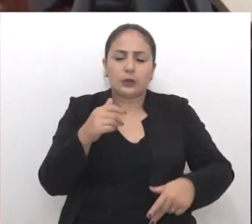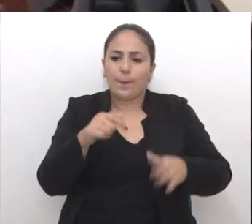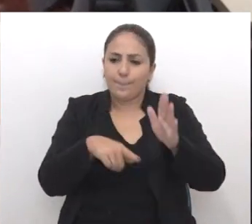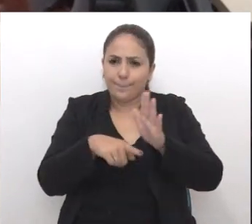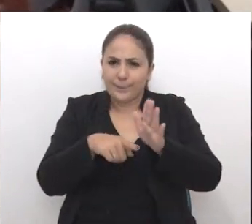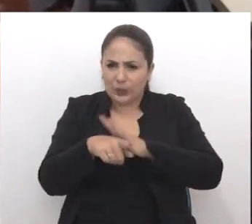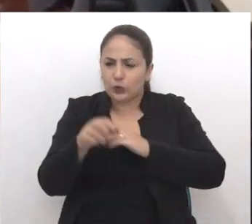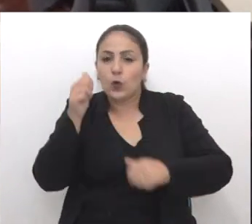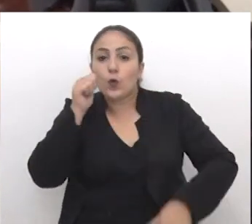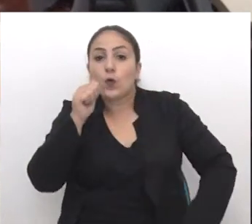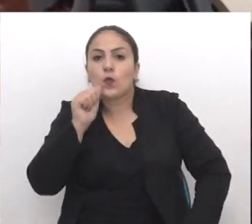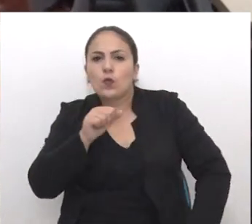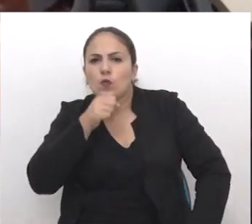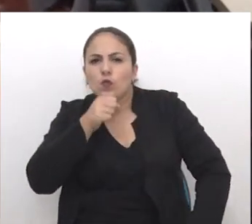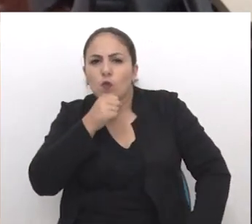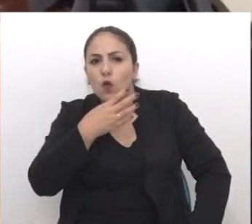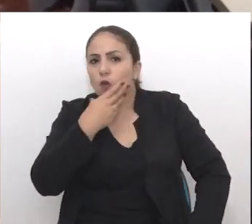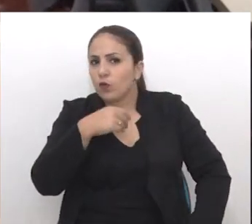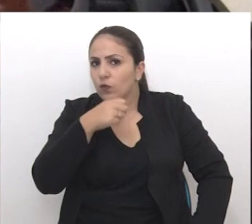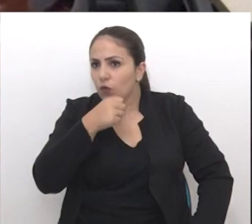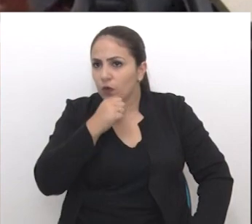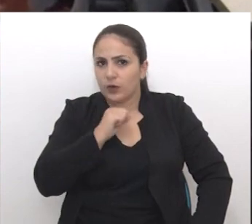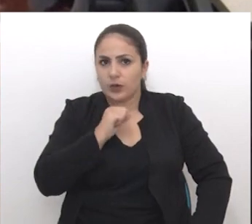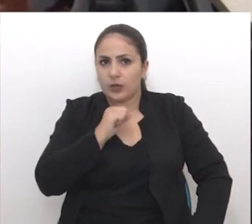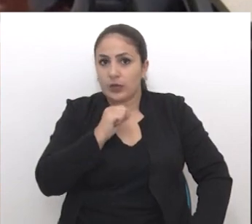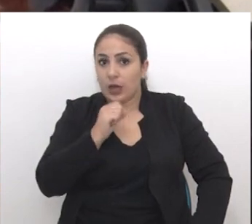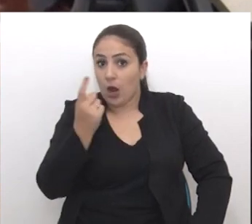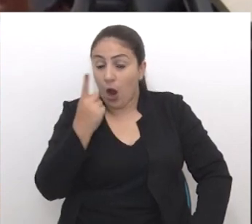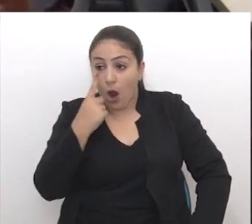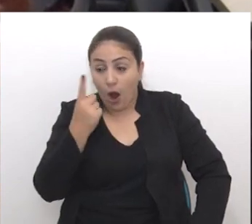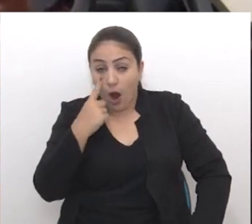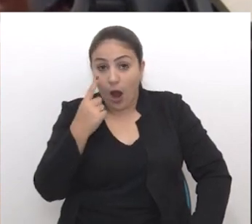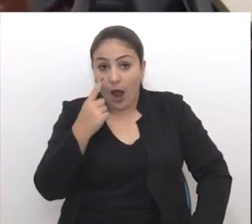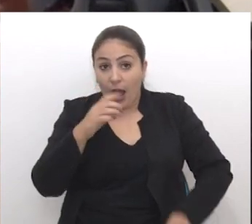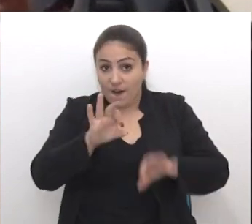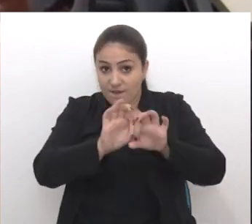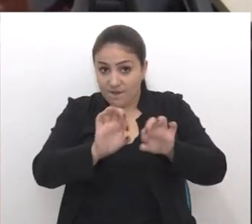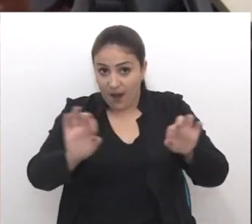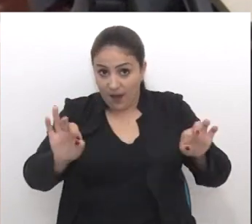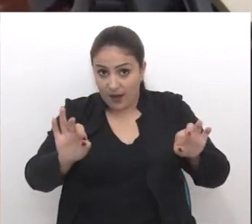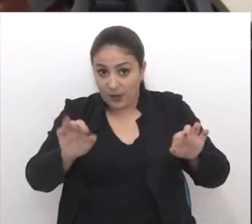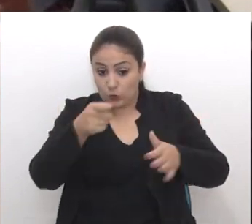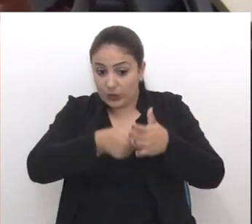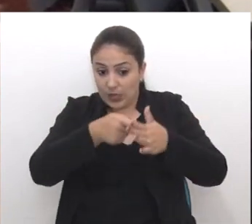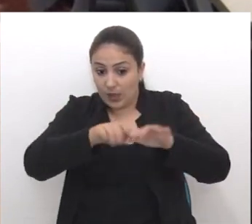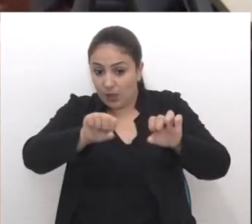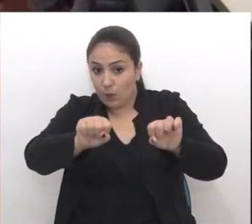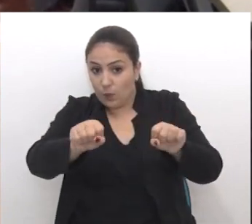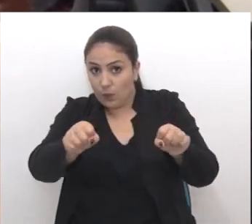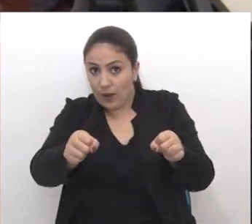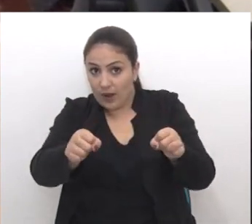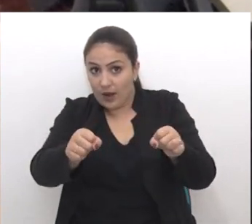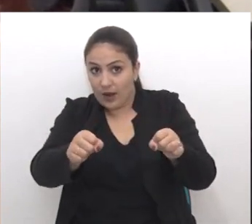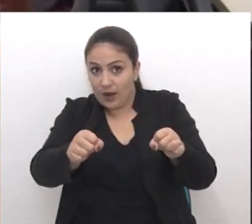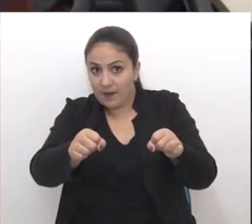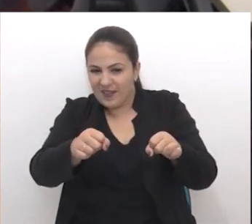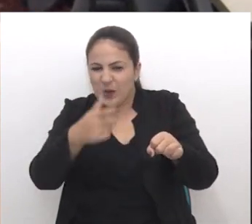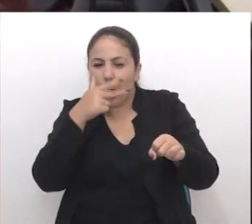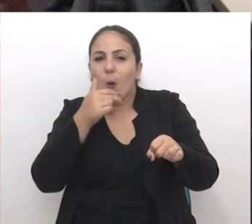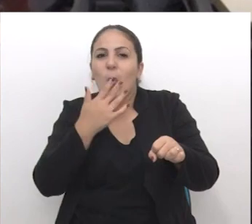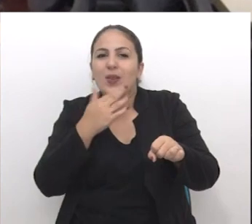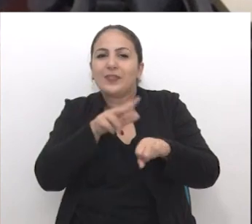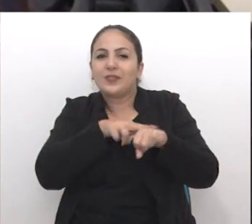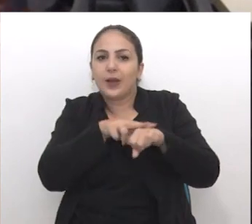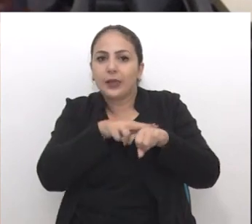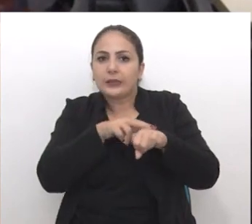se tu perguntar para ele, vão dizer, a vara tu dobra quando ela é verde. Depois que ela estiver seca, ela vai quebrar, não dobra mais.